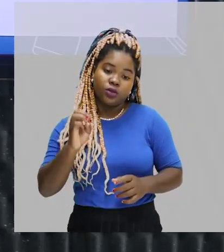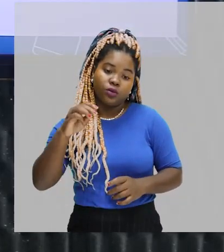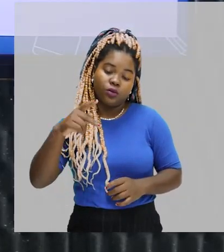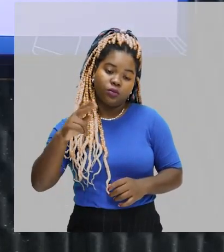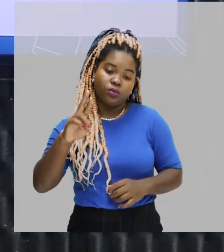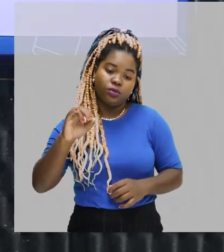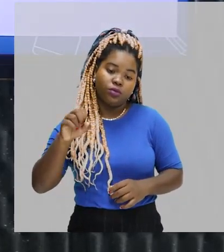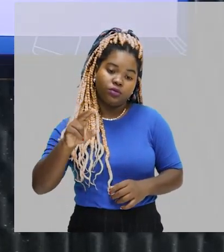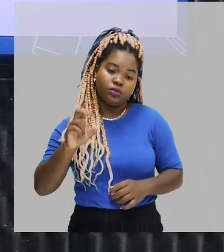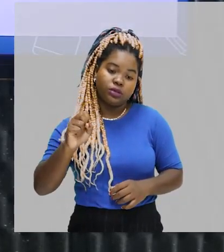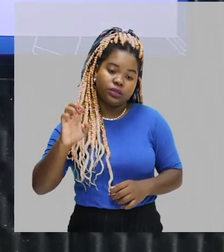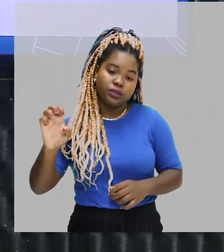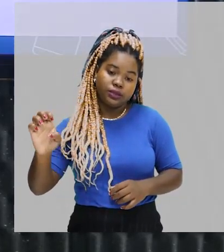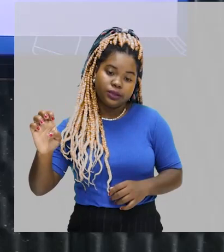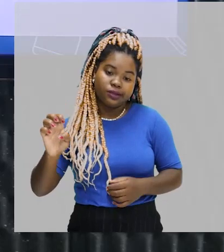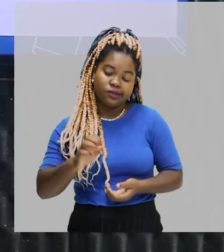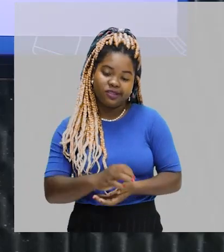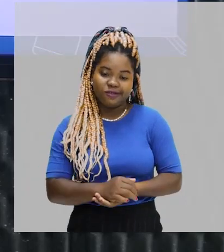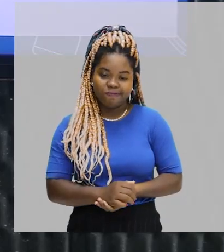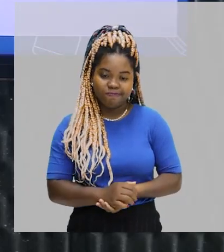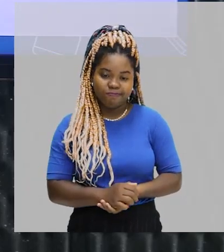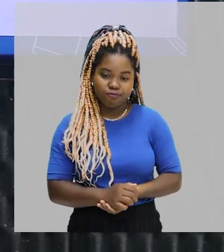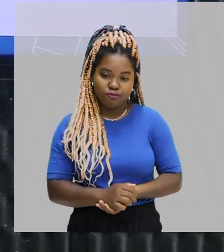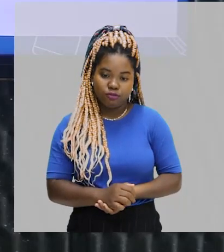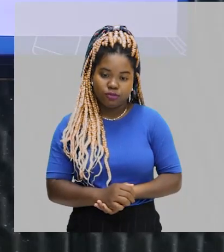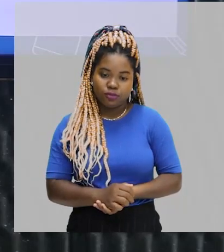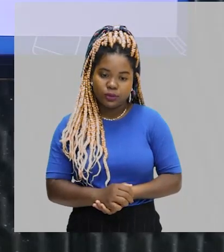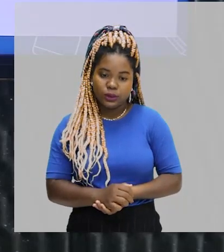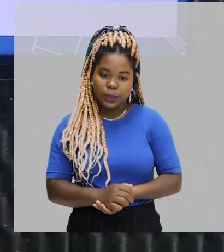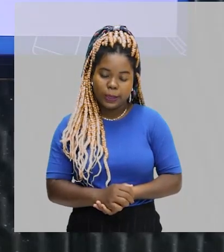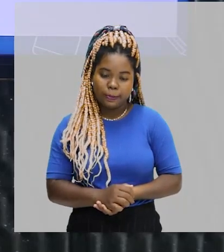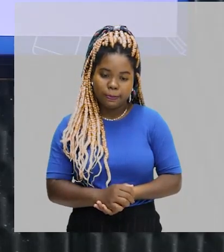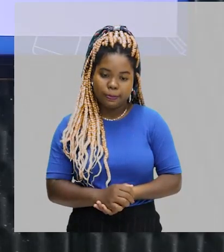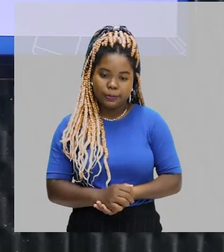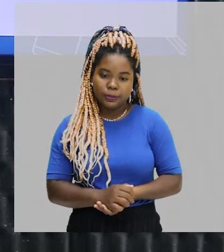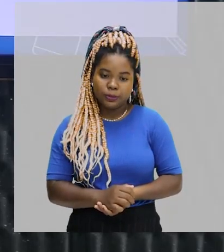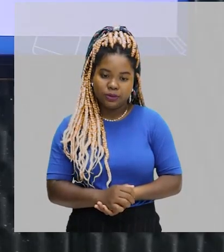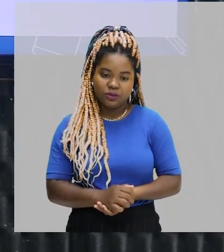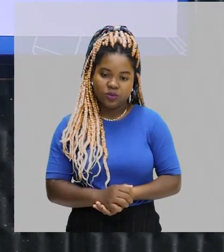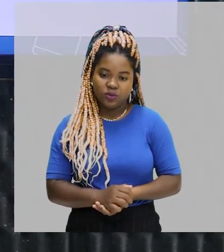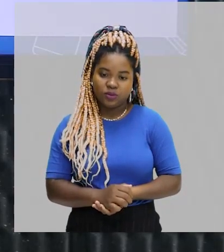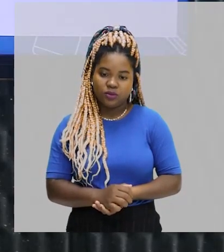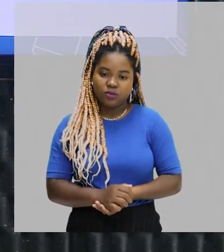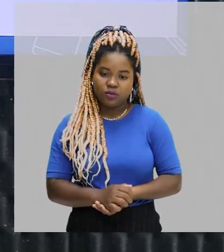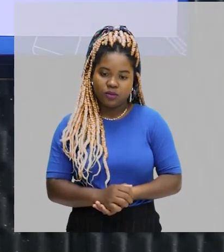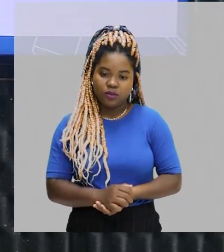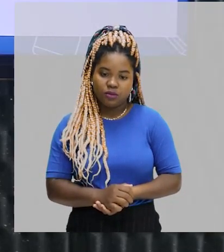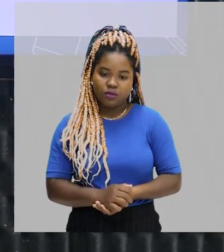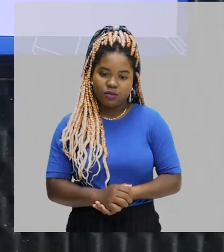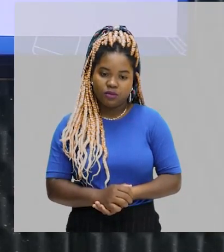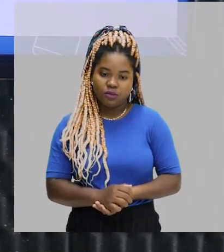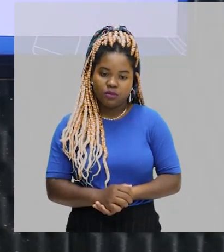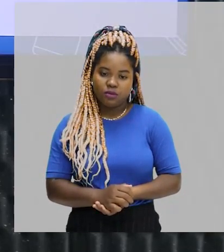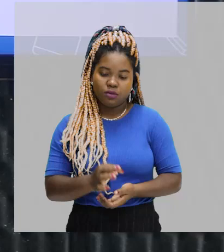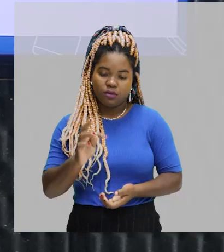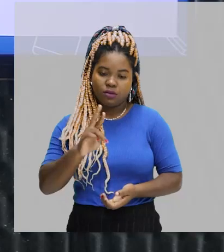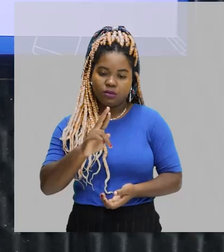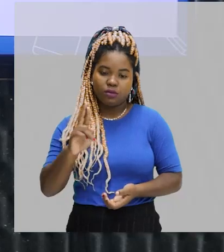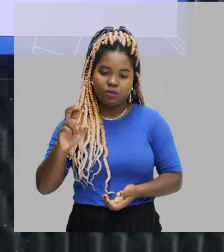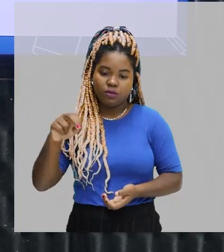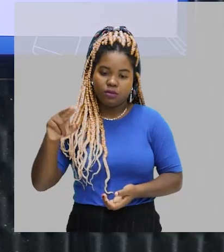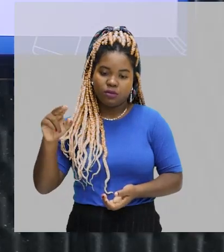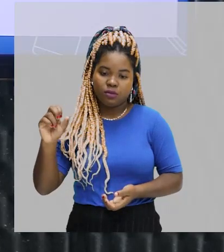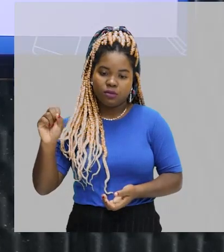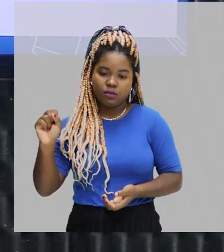Comprou-se terrenos no subúrbio, aí no caso seria terrenos no subúrbio, né?